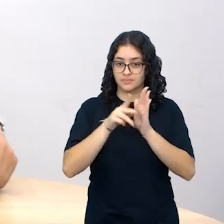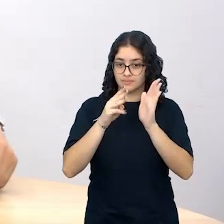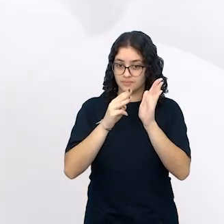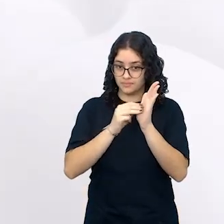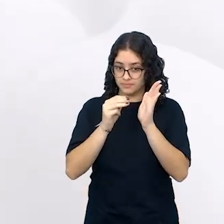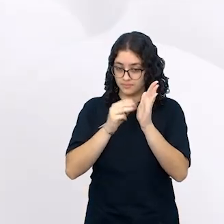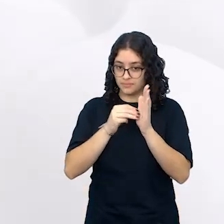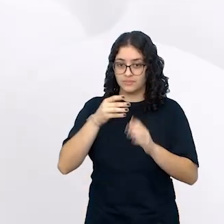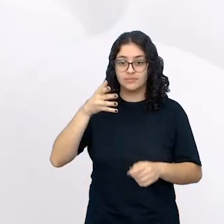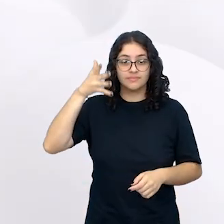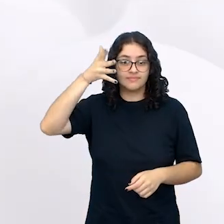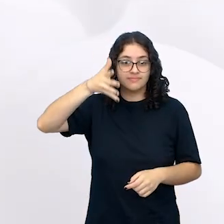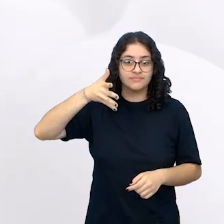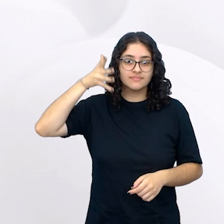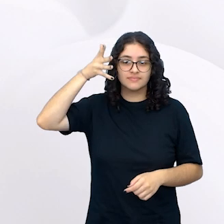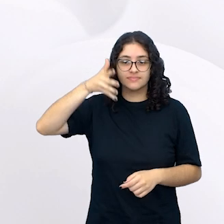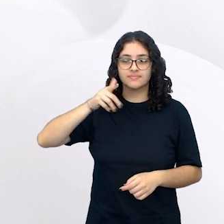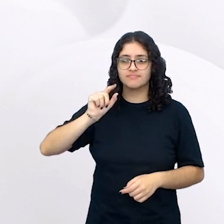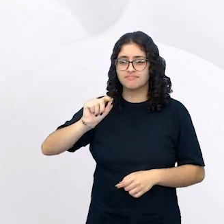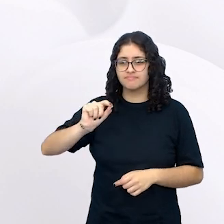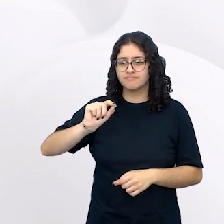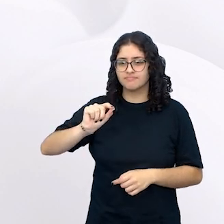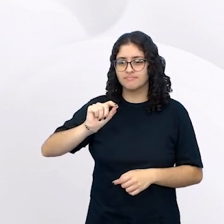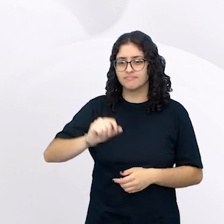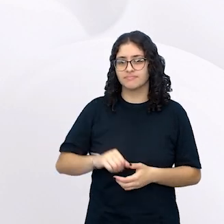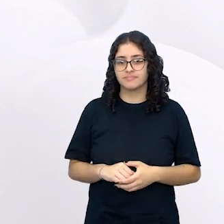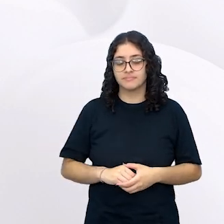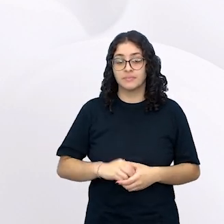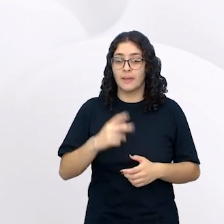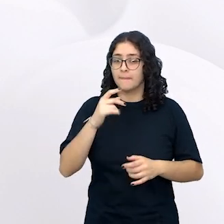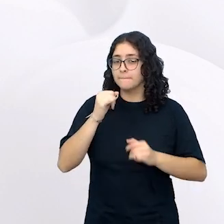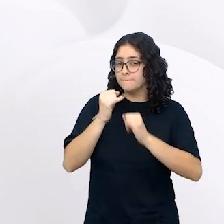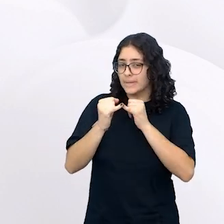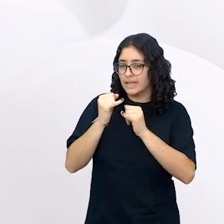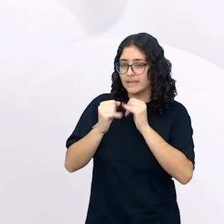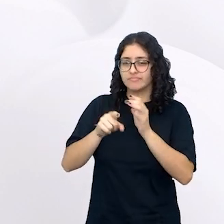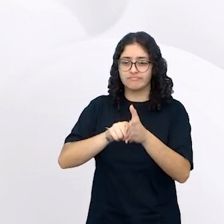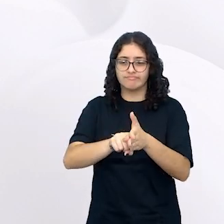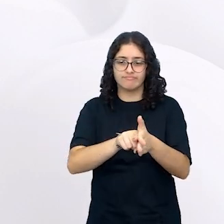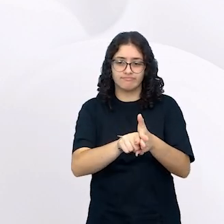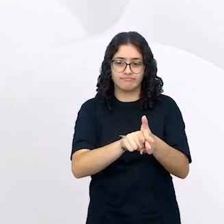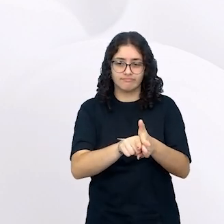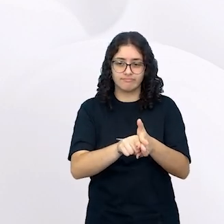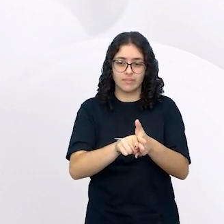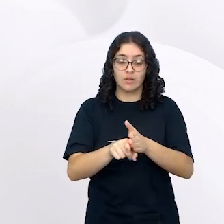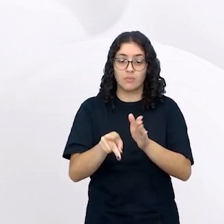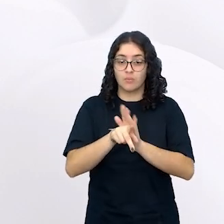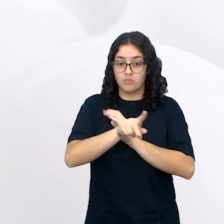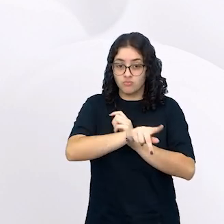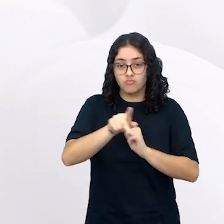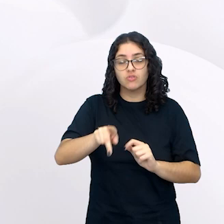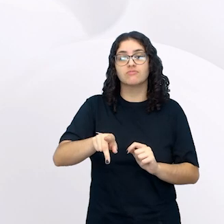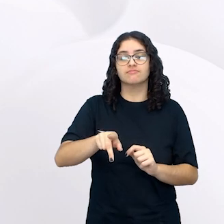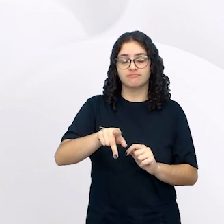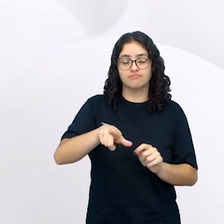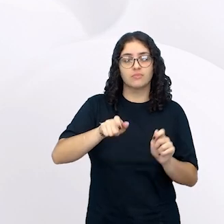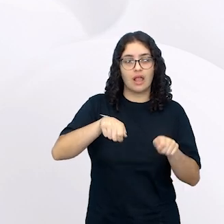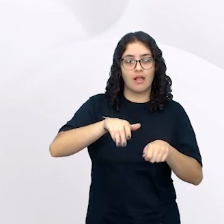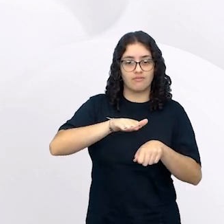de seminário, que será então tipo uma pesquisa que o professor e professora você